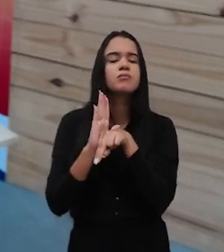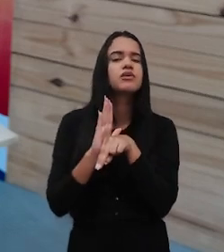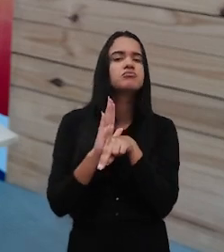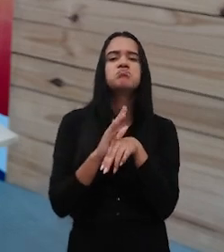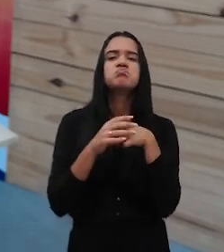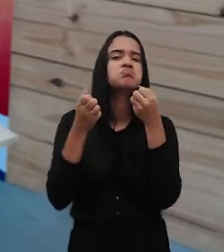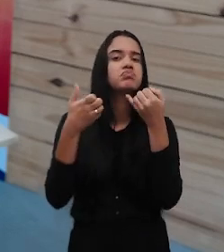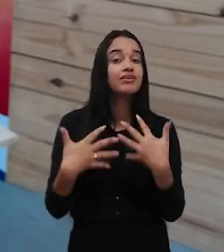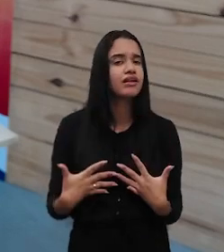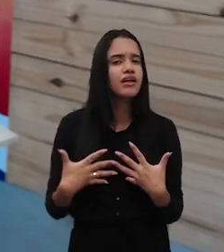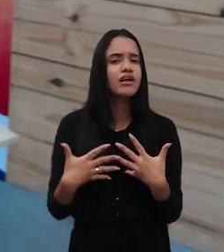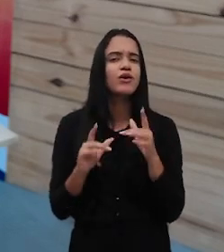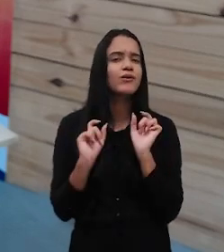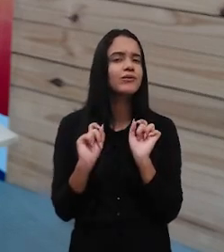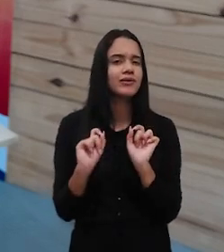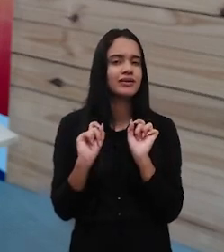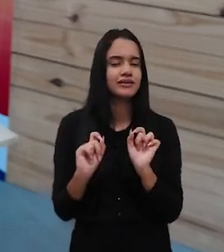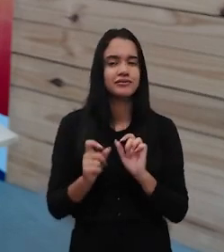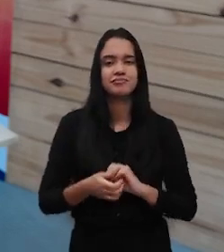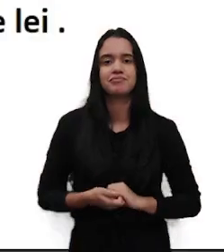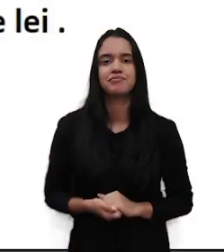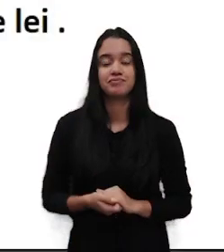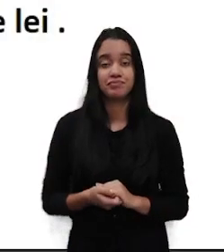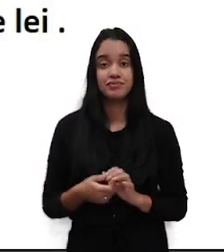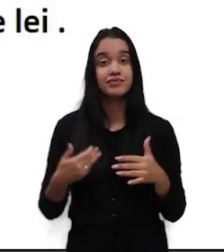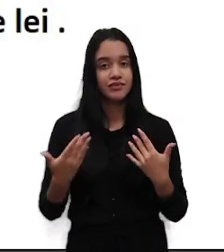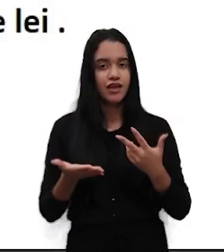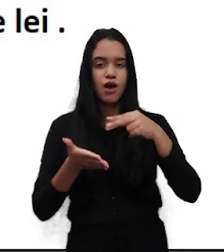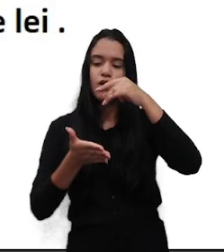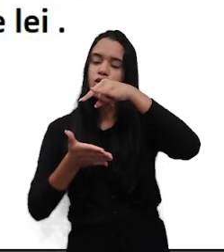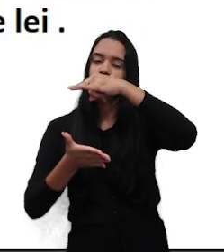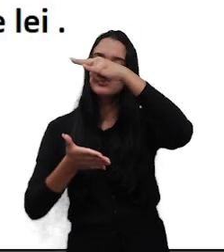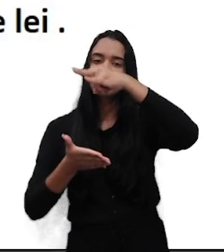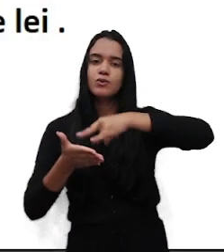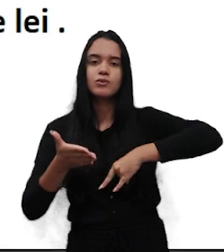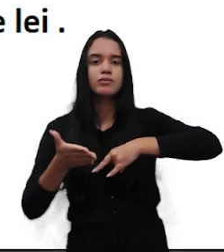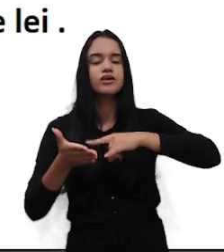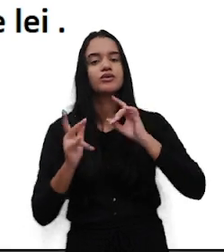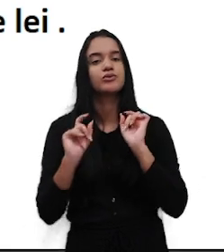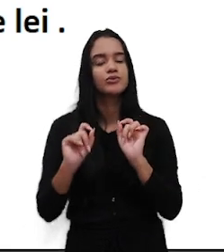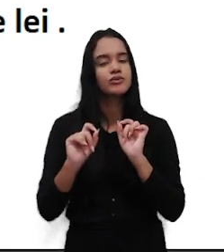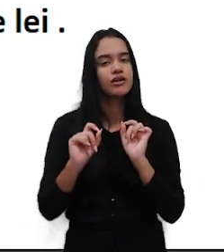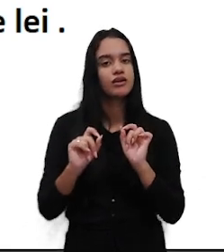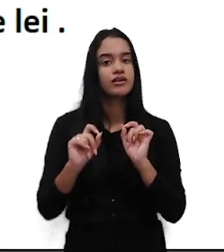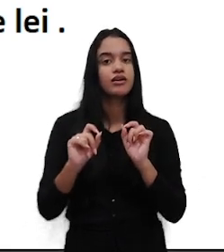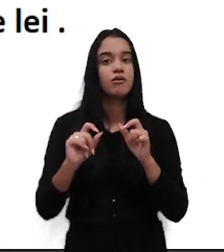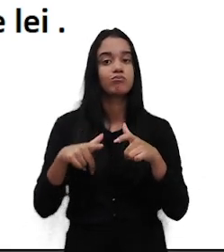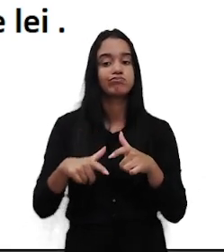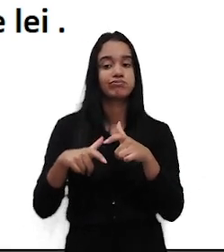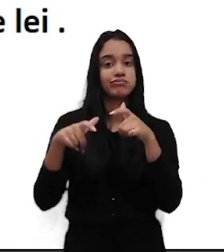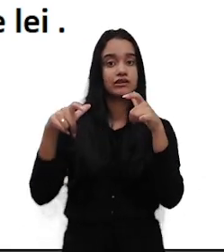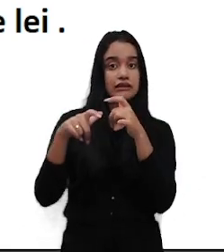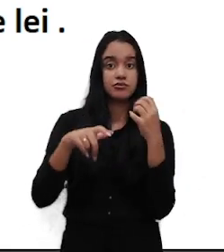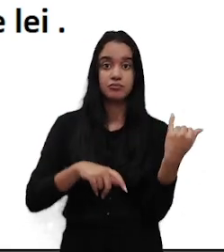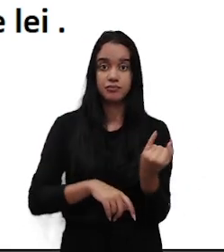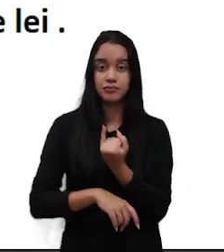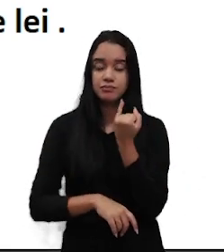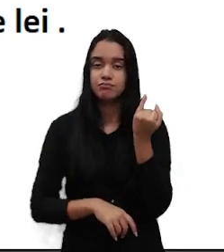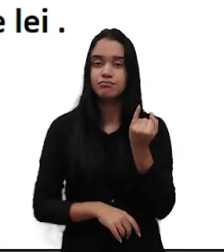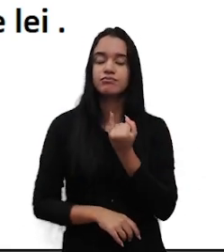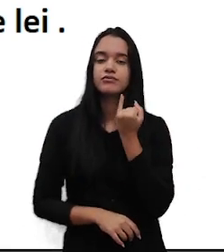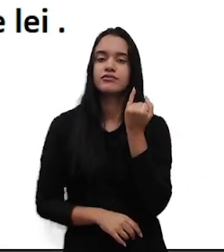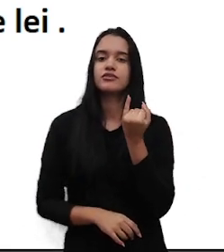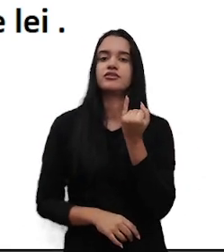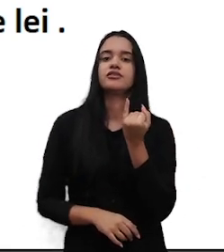falar a respeito deste documento, professora? É um documento que vai vir de uma instância maior, né? Então a gente tem que ver que ele